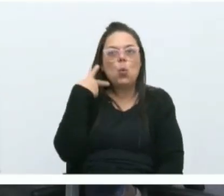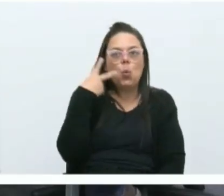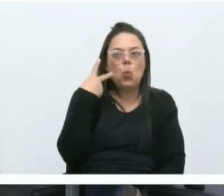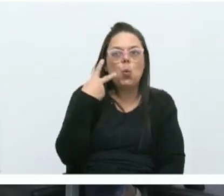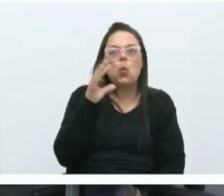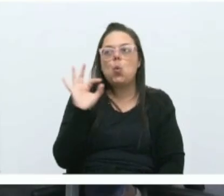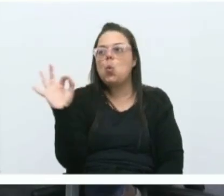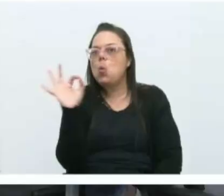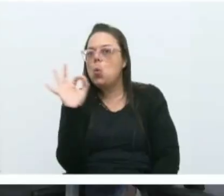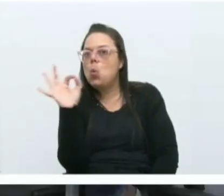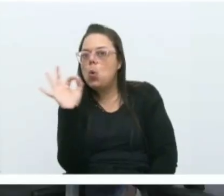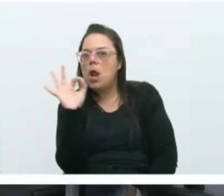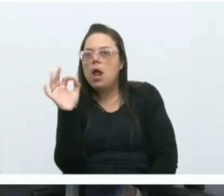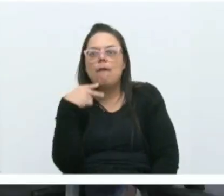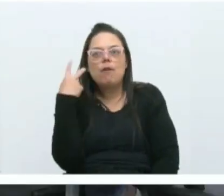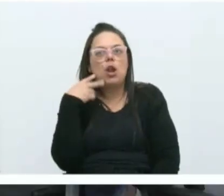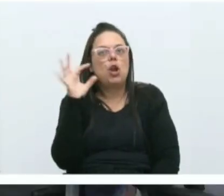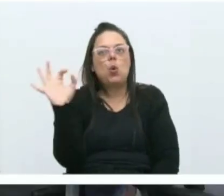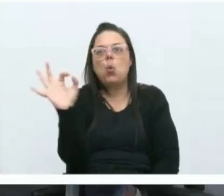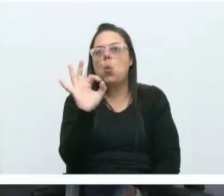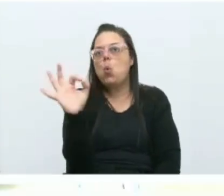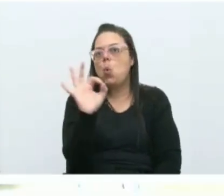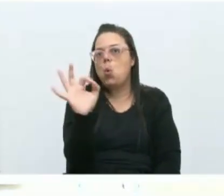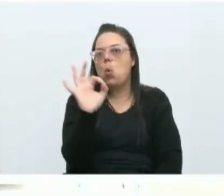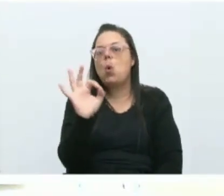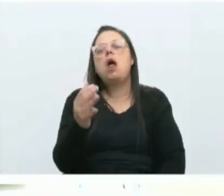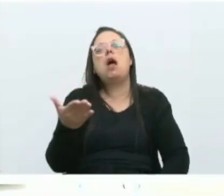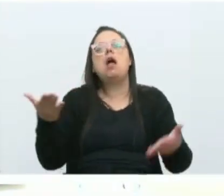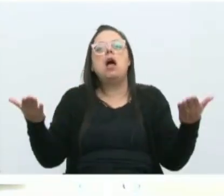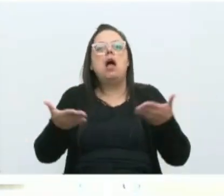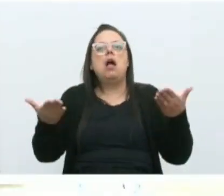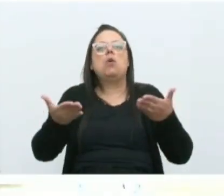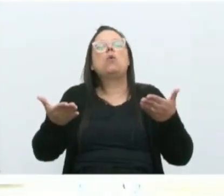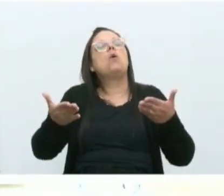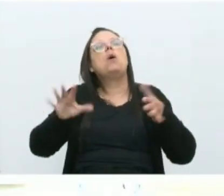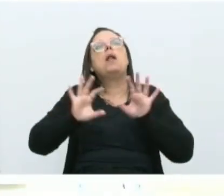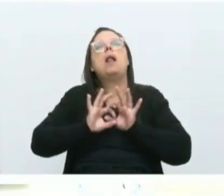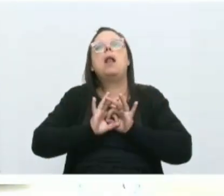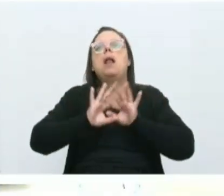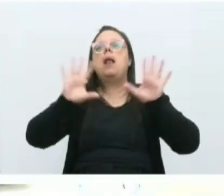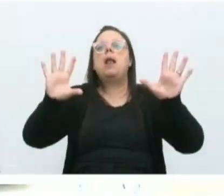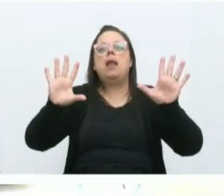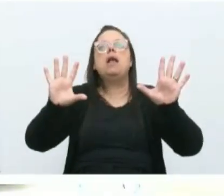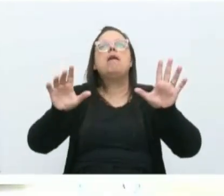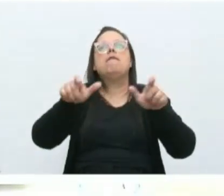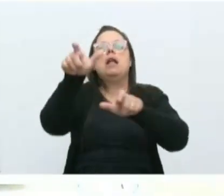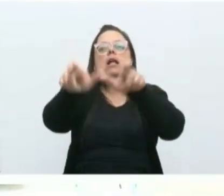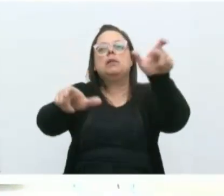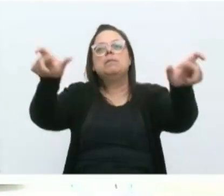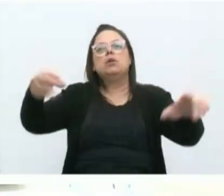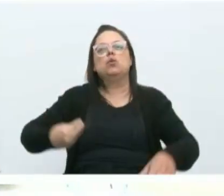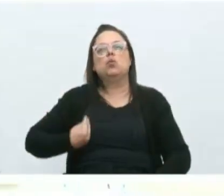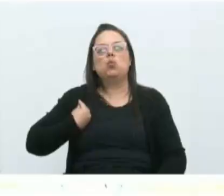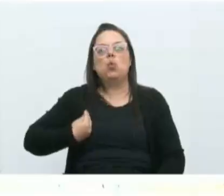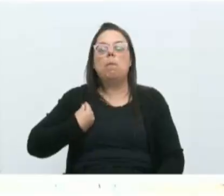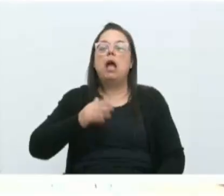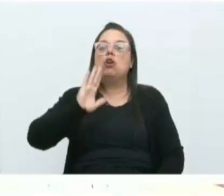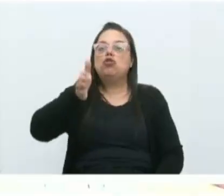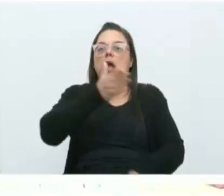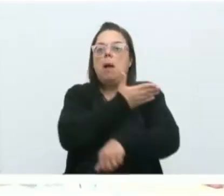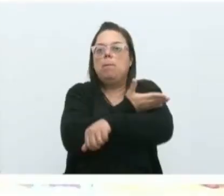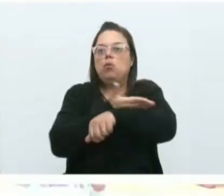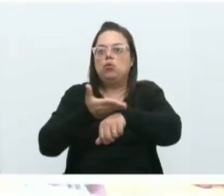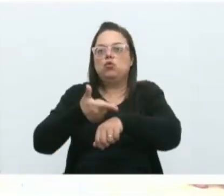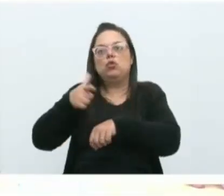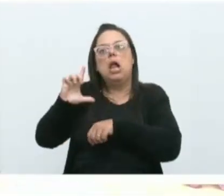Nenhum vereador, então, querendo fazer uso da palavra. Nesse momento, eu abro a palavra aos presentes. Como hábito, até antes